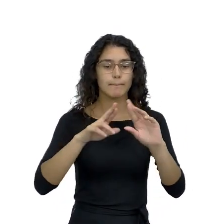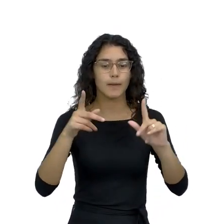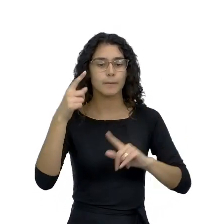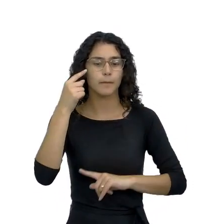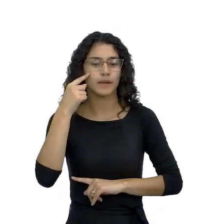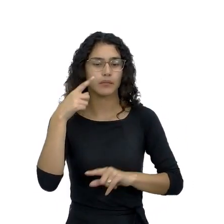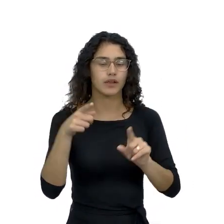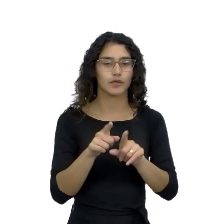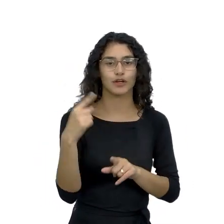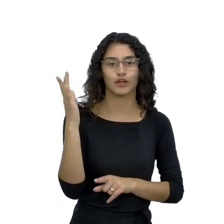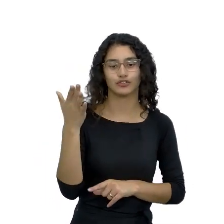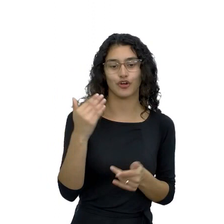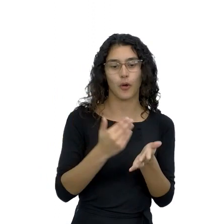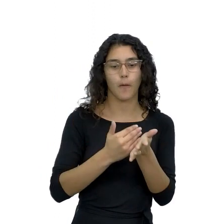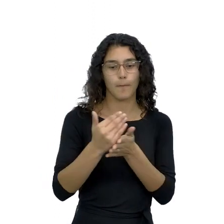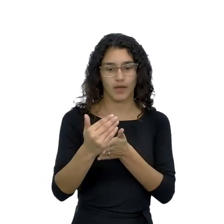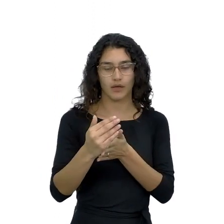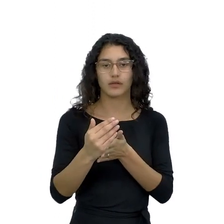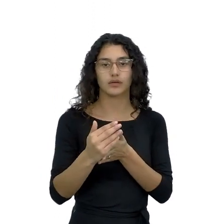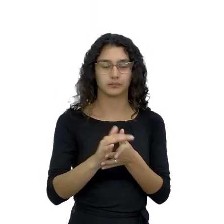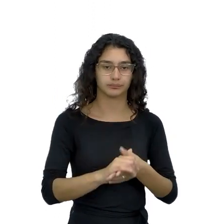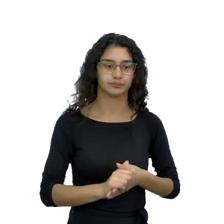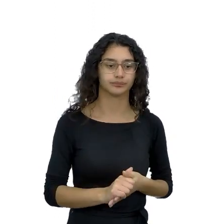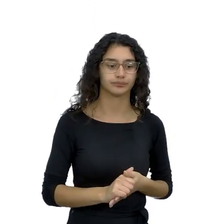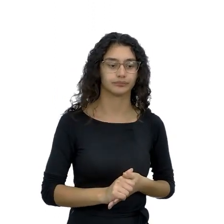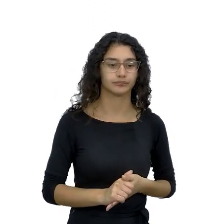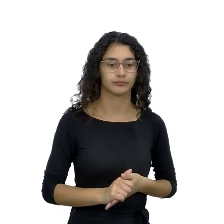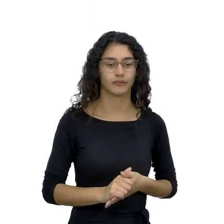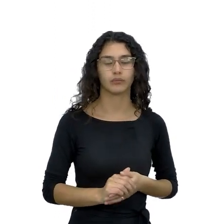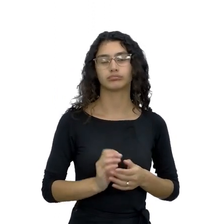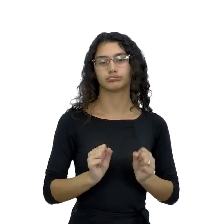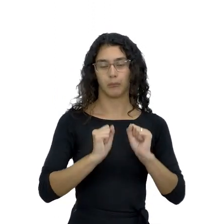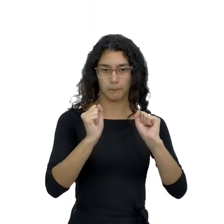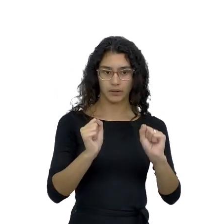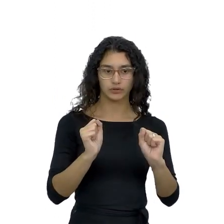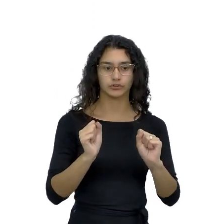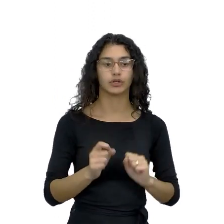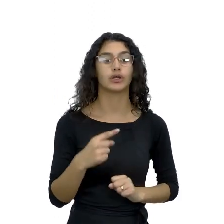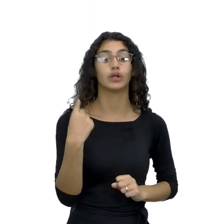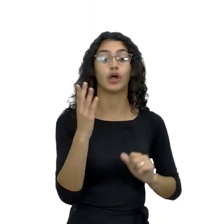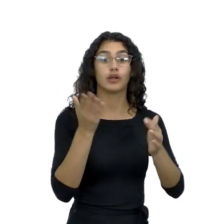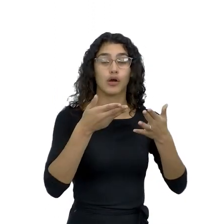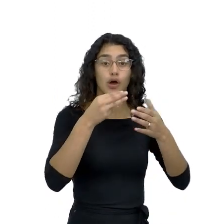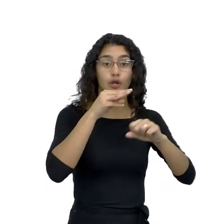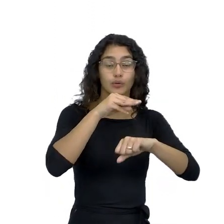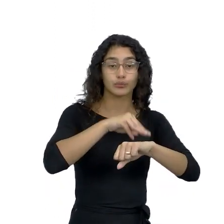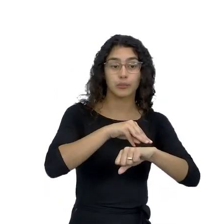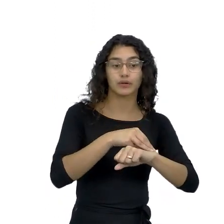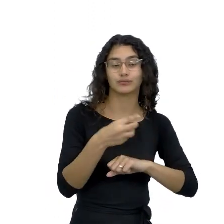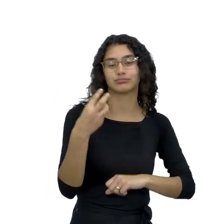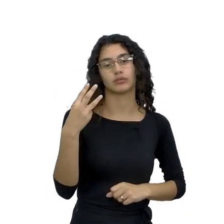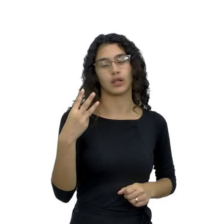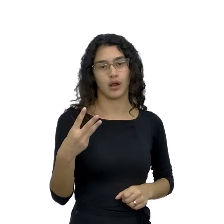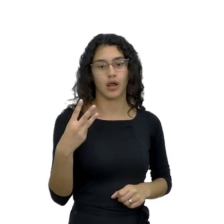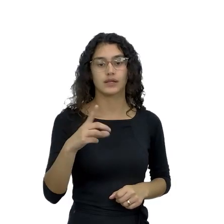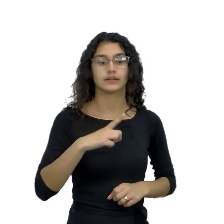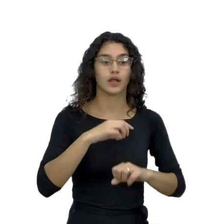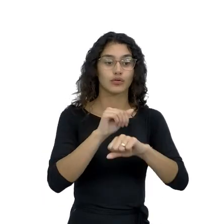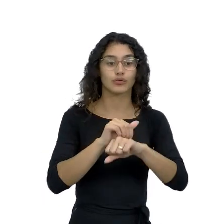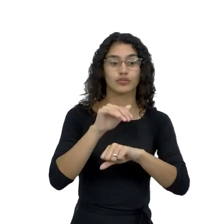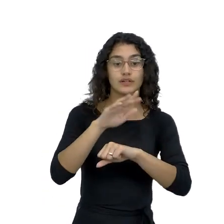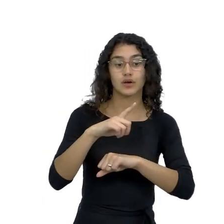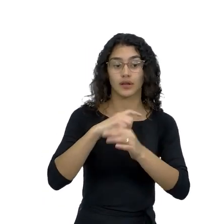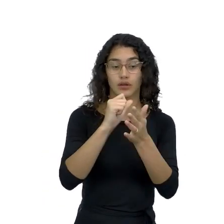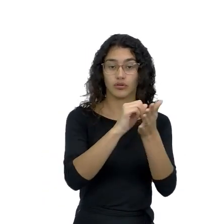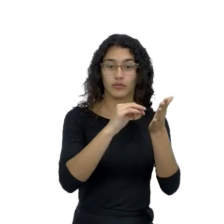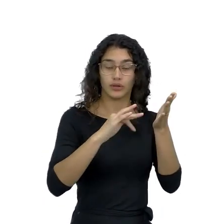aí, se a gente já não tiver, tá? Então, fiquem à vontade. E a gente chega no nosso terceiro momento, sugestões